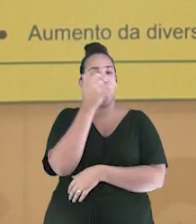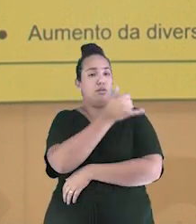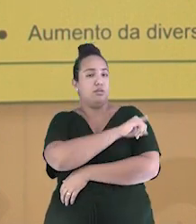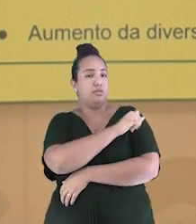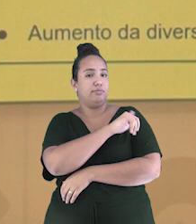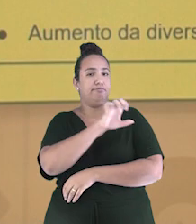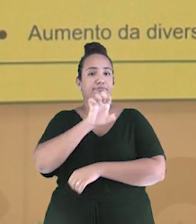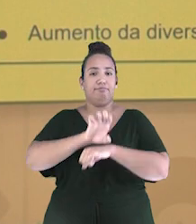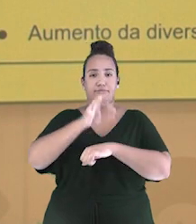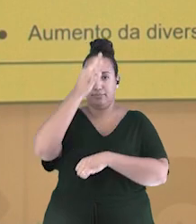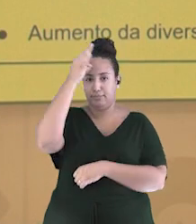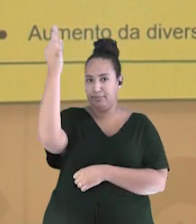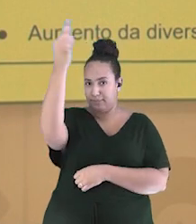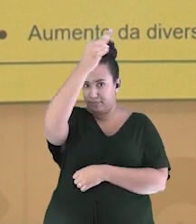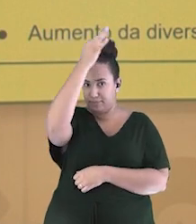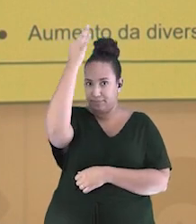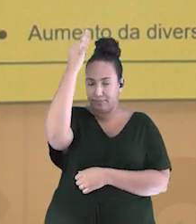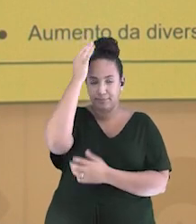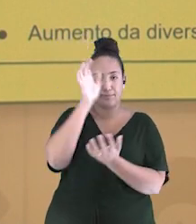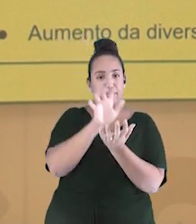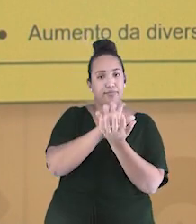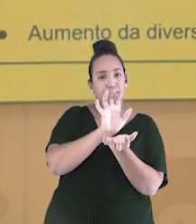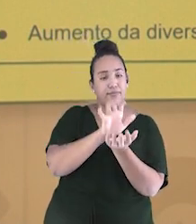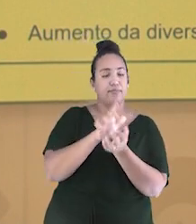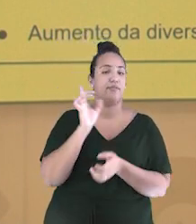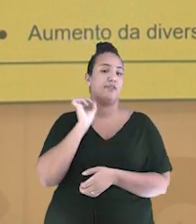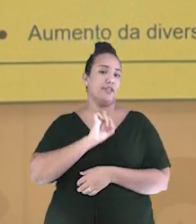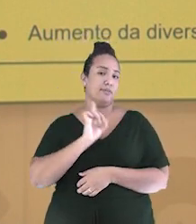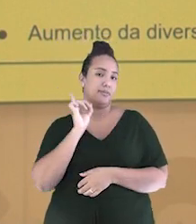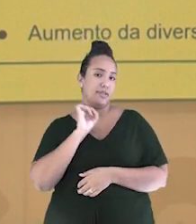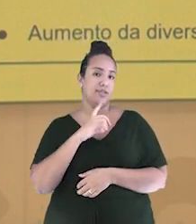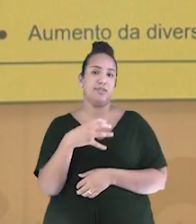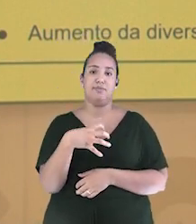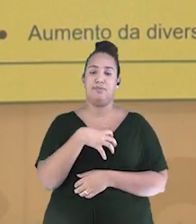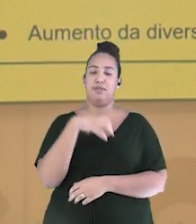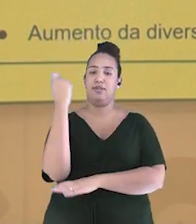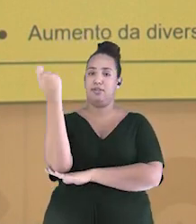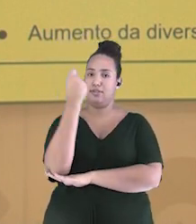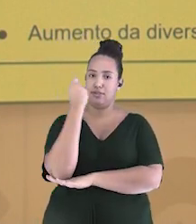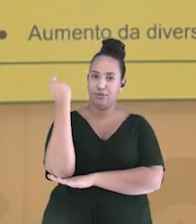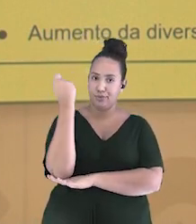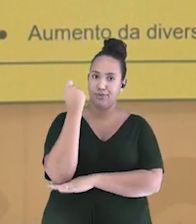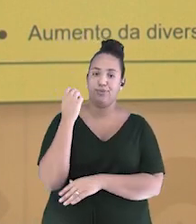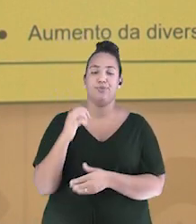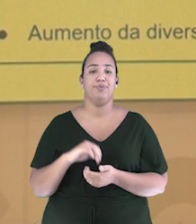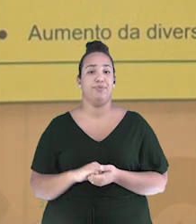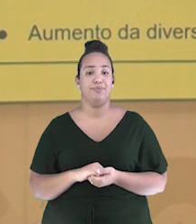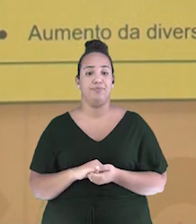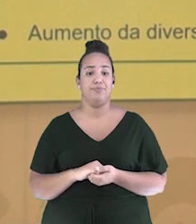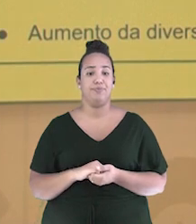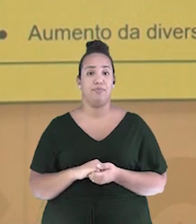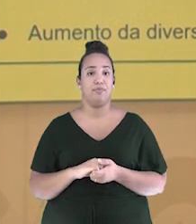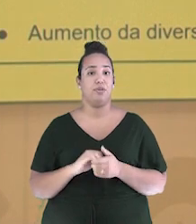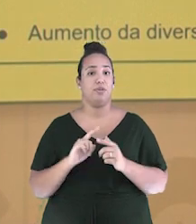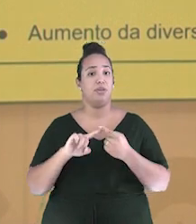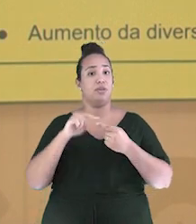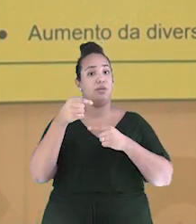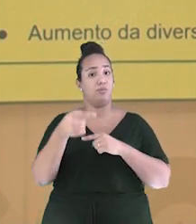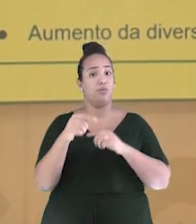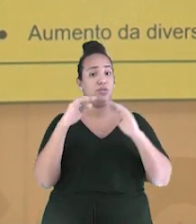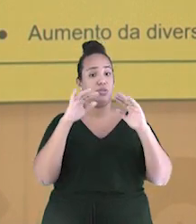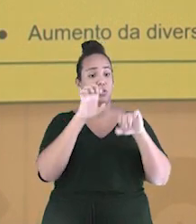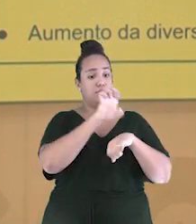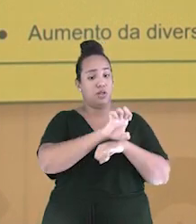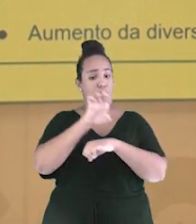Janeiro, Espírito Santo, Recife, Minas Gerais, Bahia e Rio Grande do Sul, e que após um tempo eles se mudaram entre os